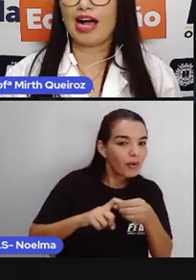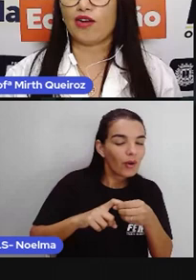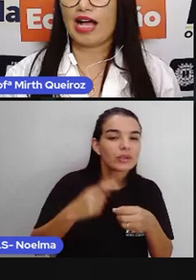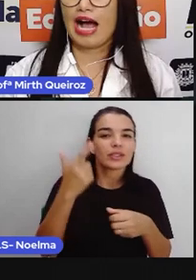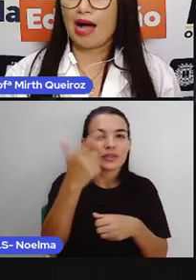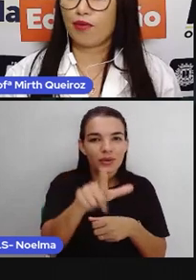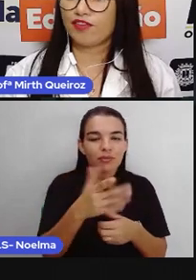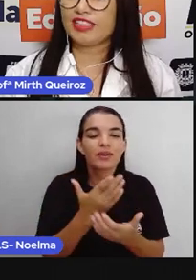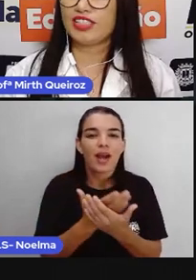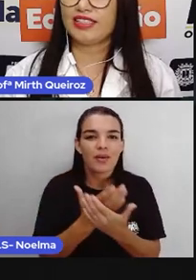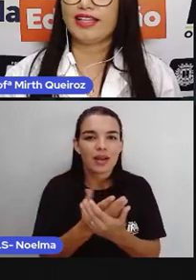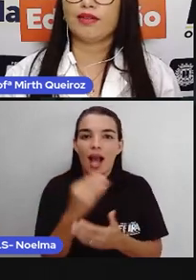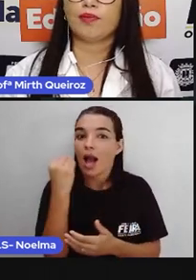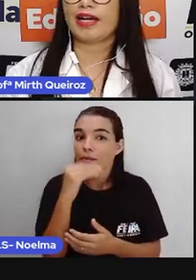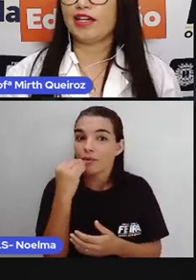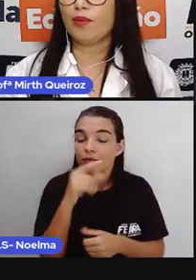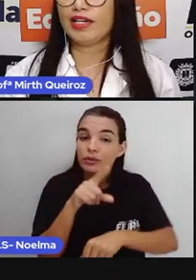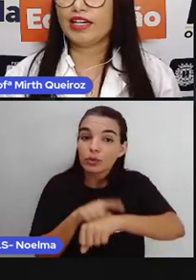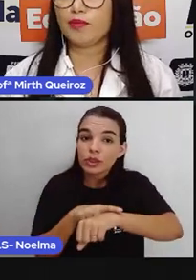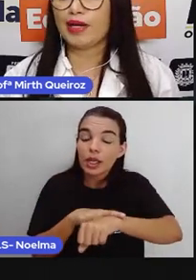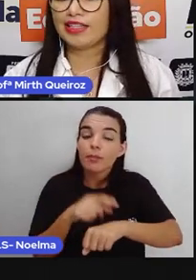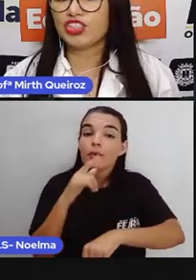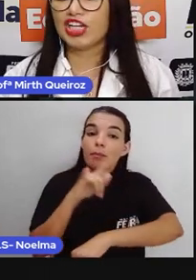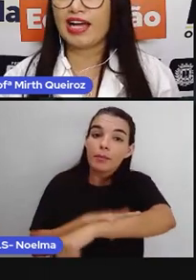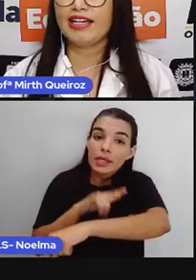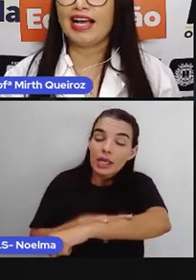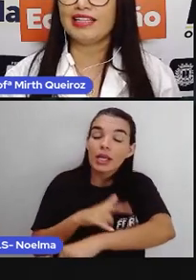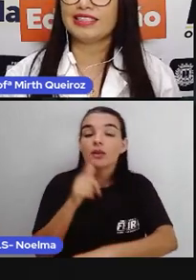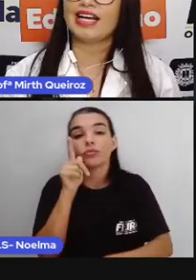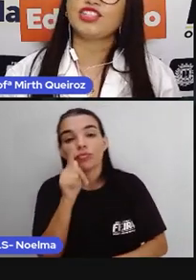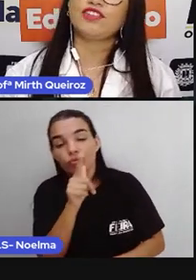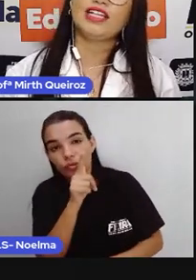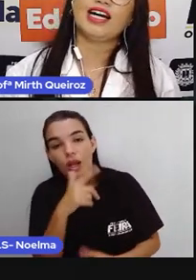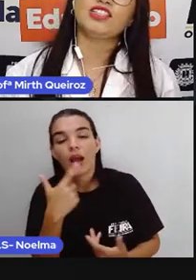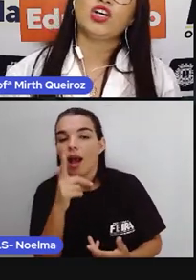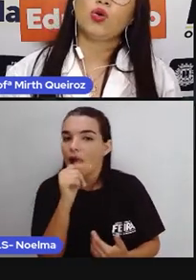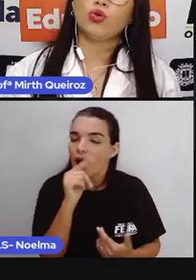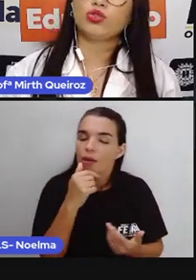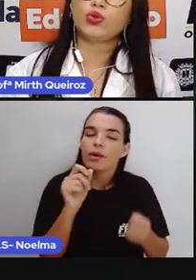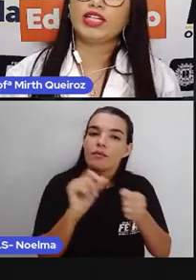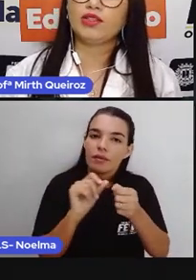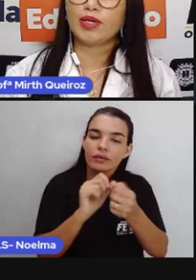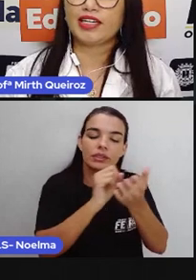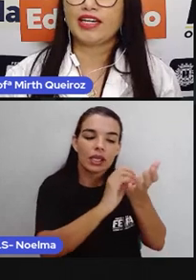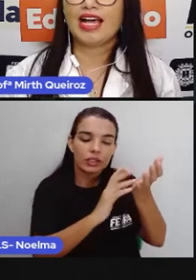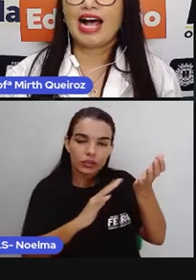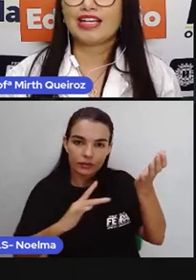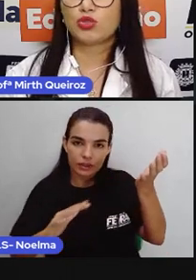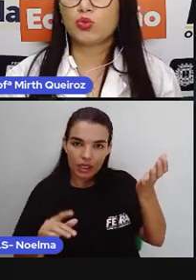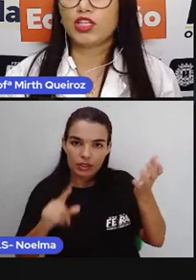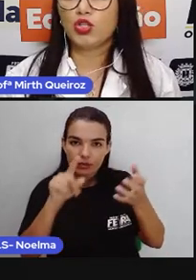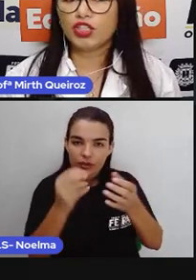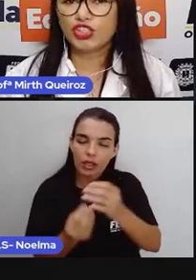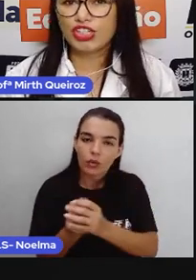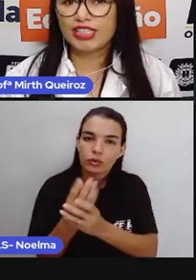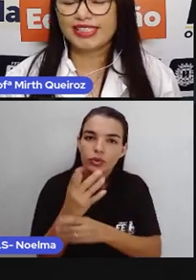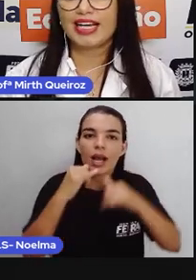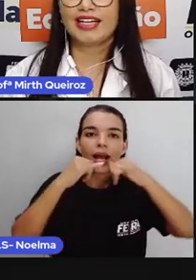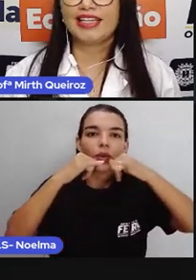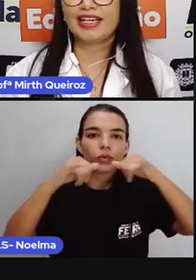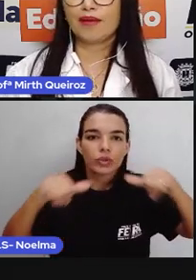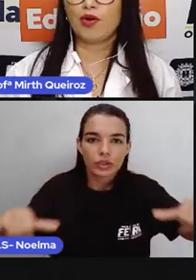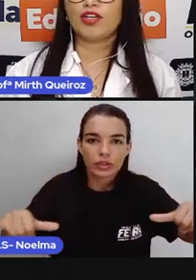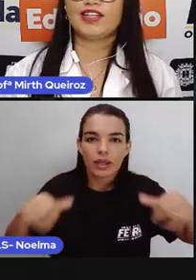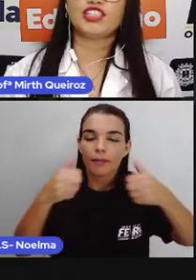mais uma aula. Aproveite esse tempo para ir ao banheiro, para lanchar e realizar a atividade, construindo aí a sua